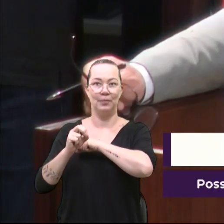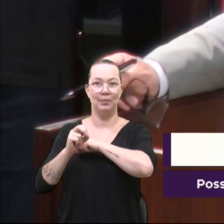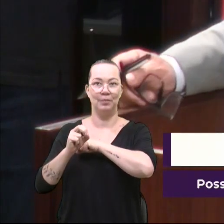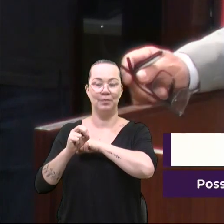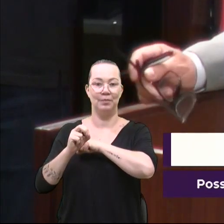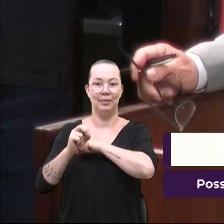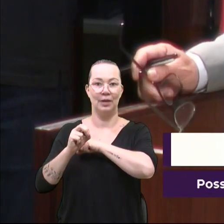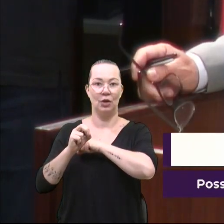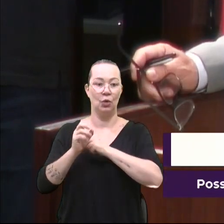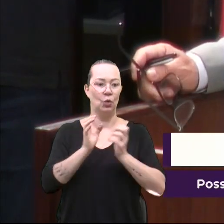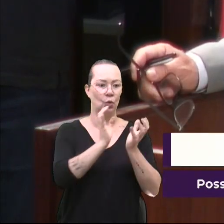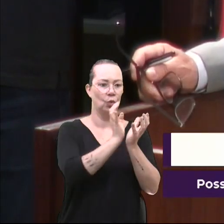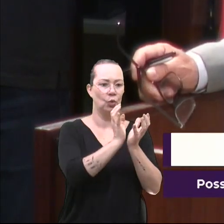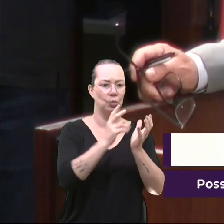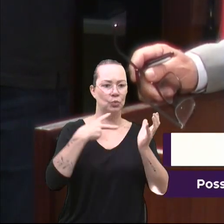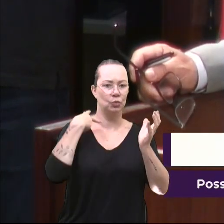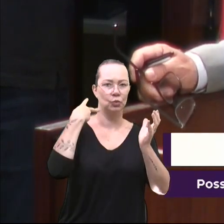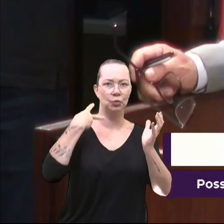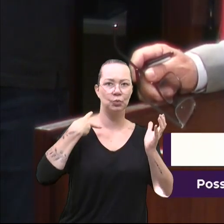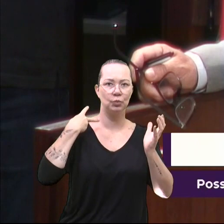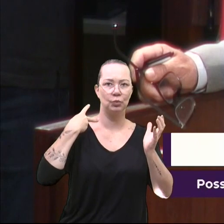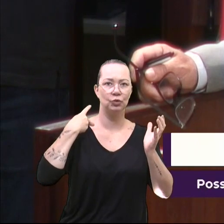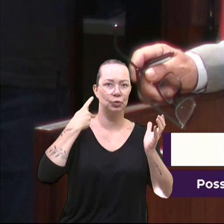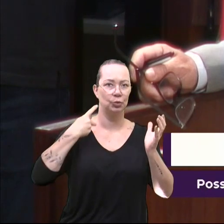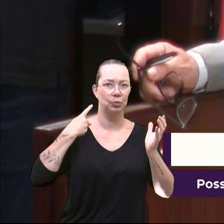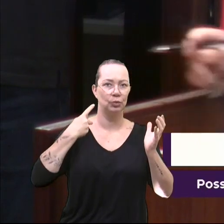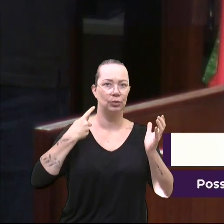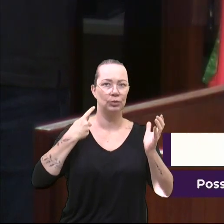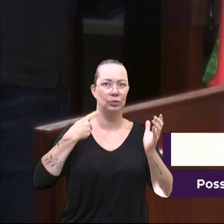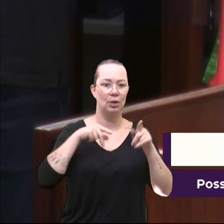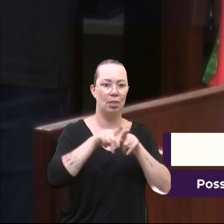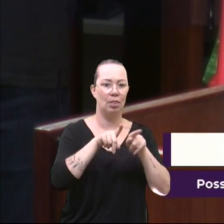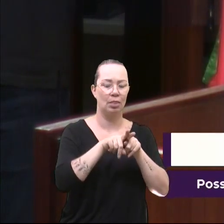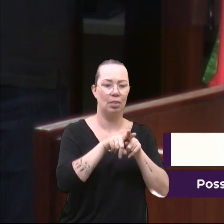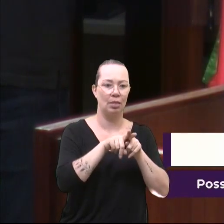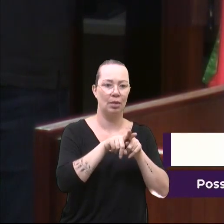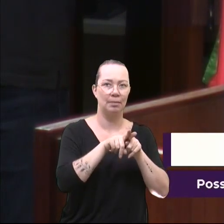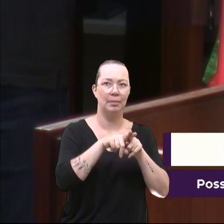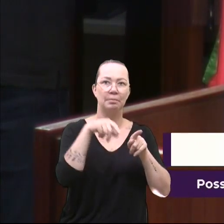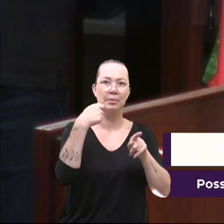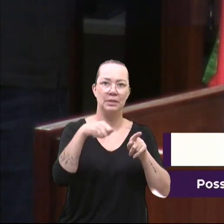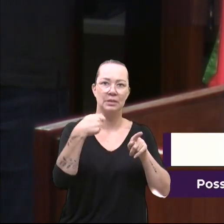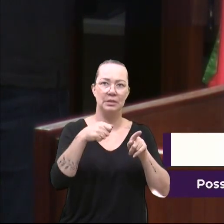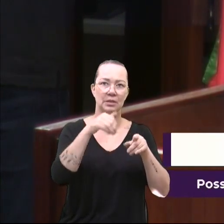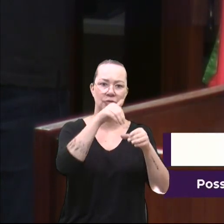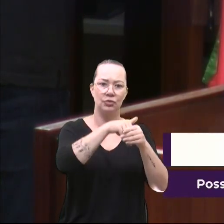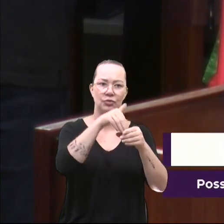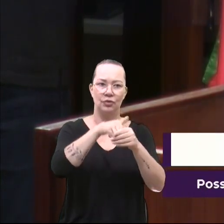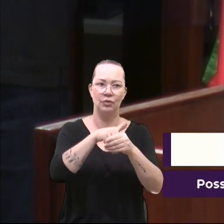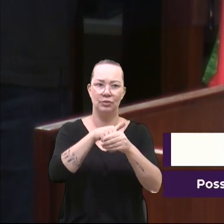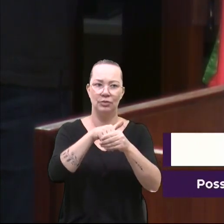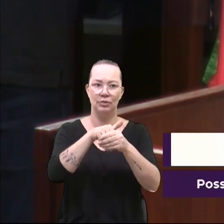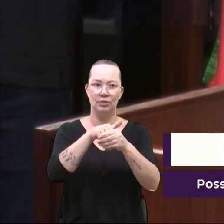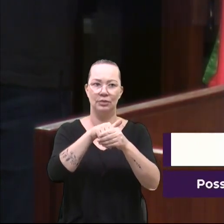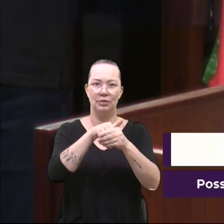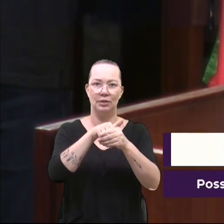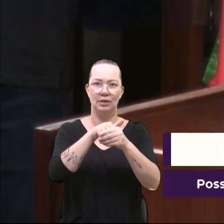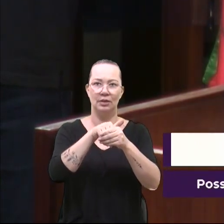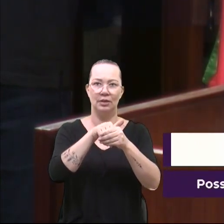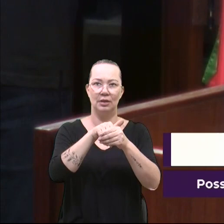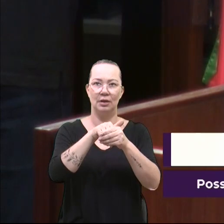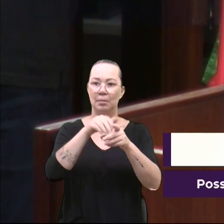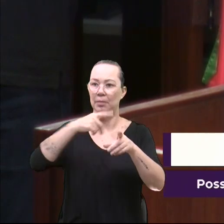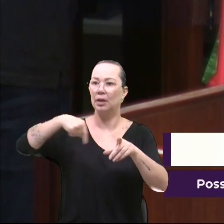os partidos também precisaram, porque nós vivemos de votos, de que nós